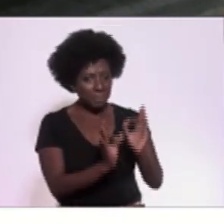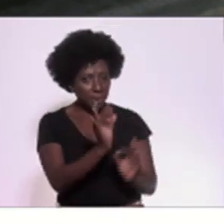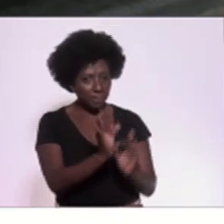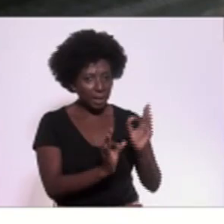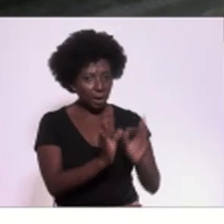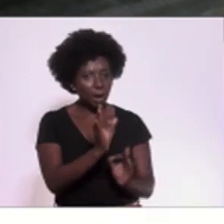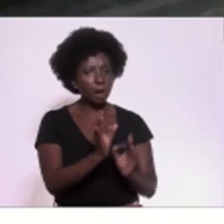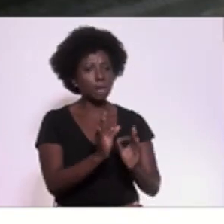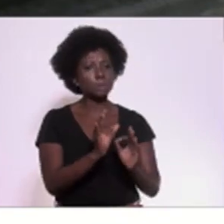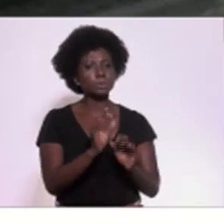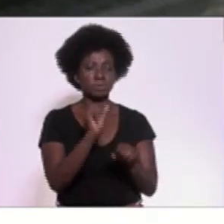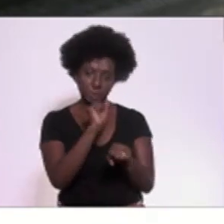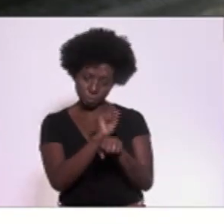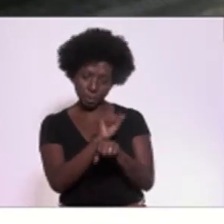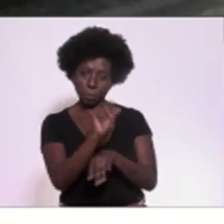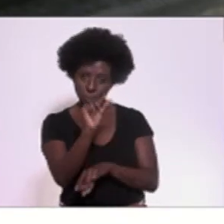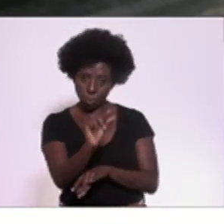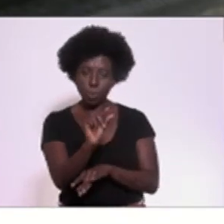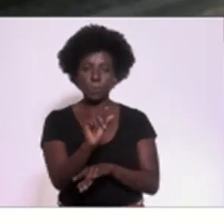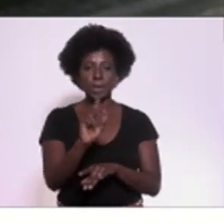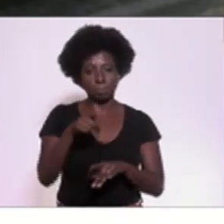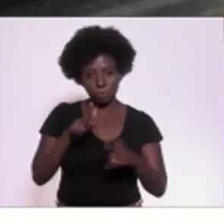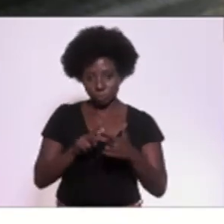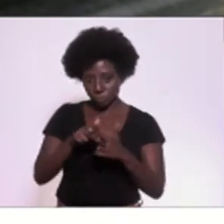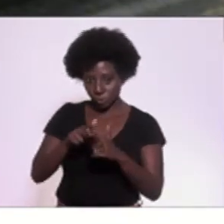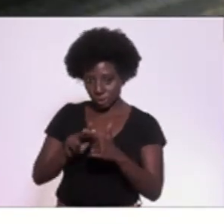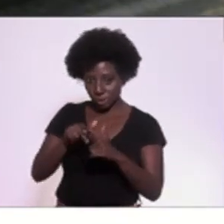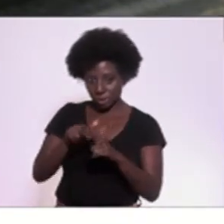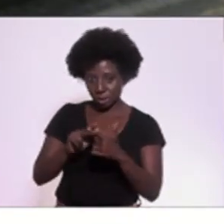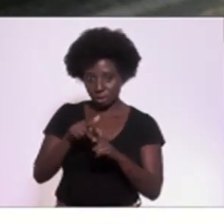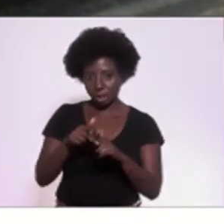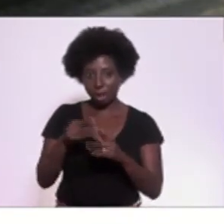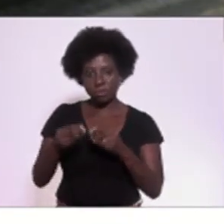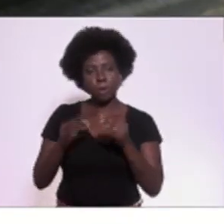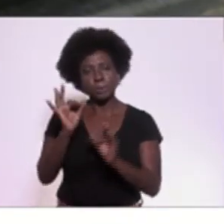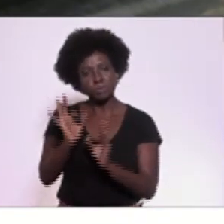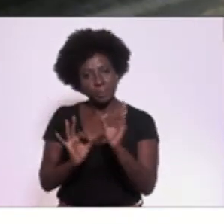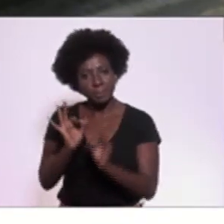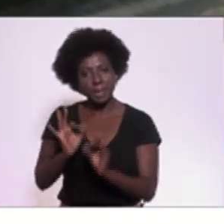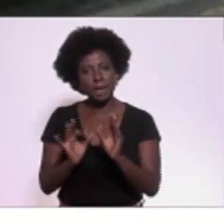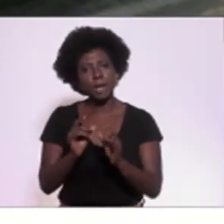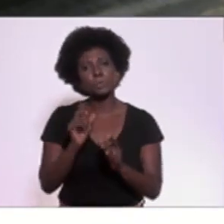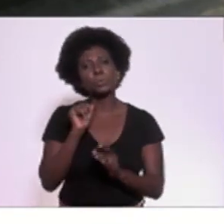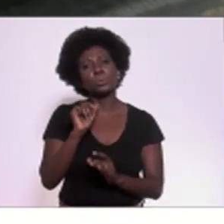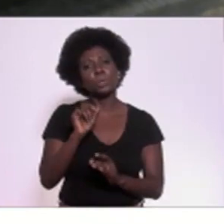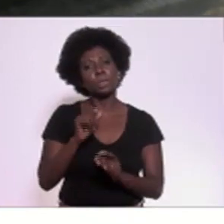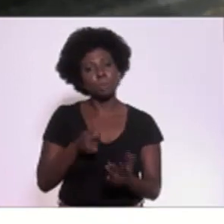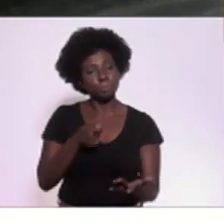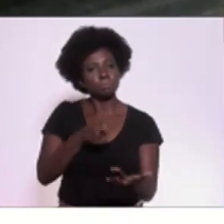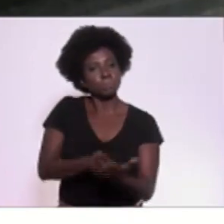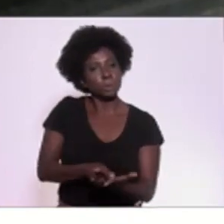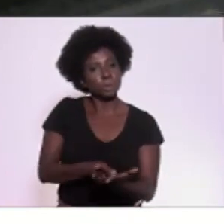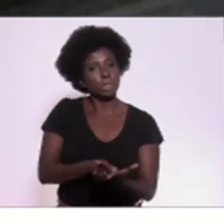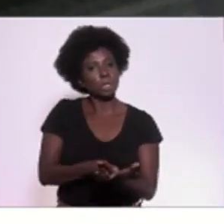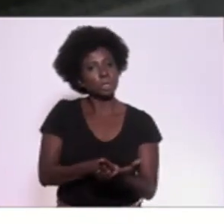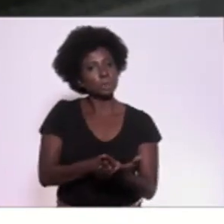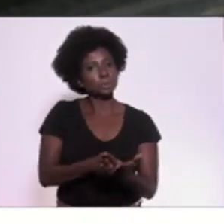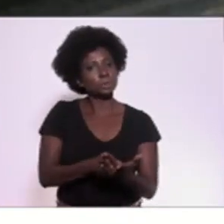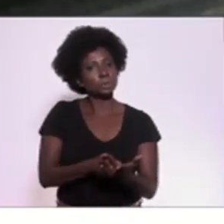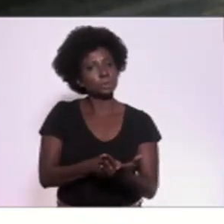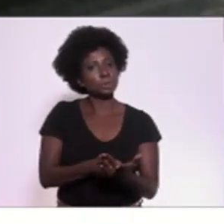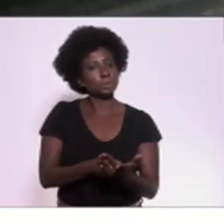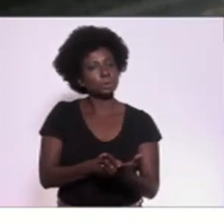segundo momento para debater isso, esses ajustes, a forma como está construído, há uma obrigatoriedade de mandar